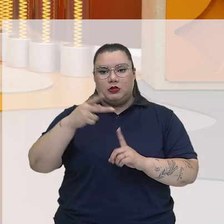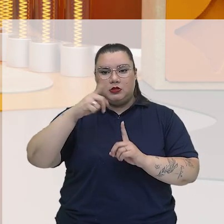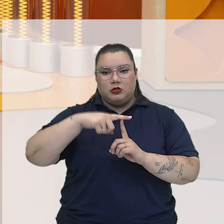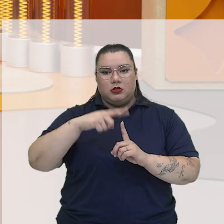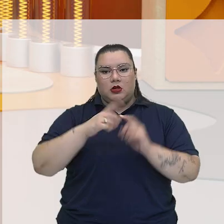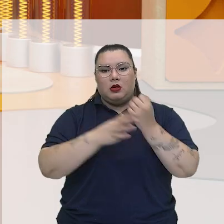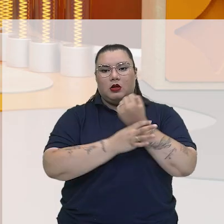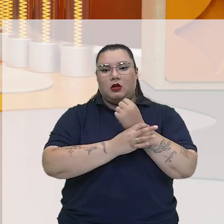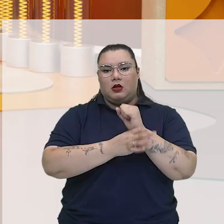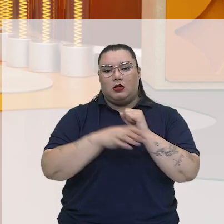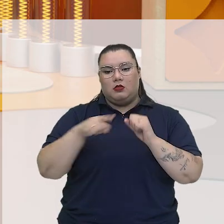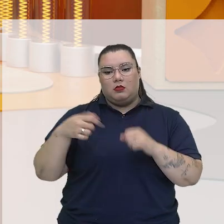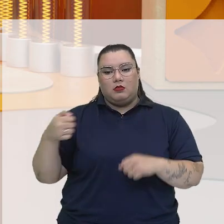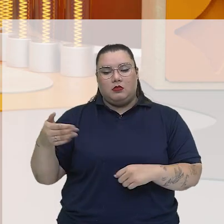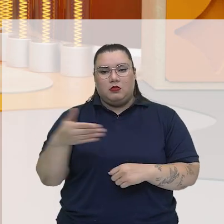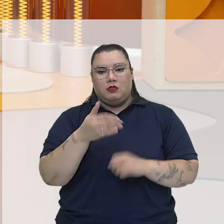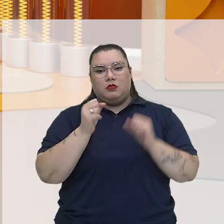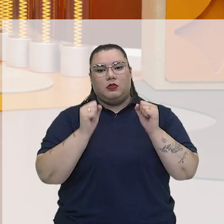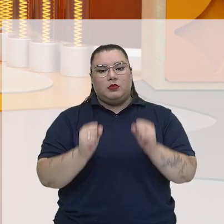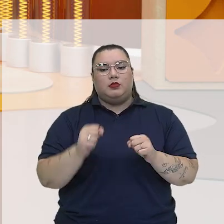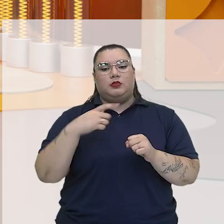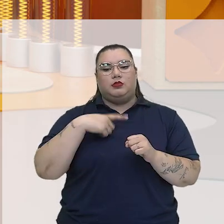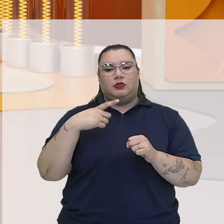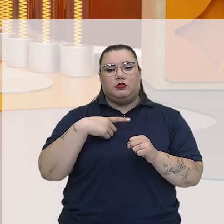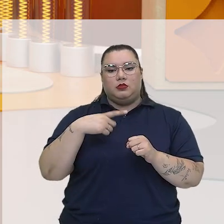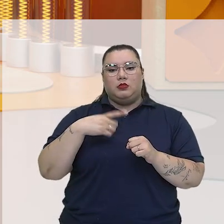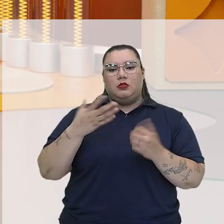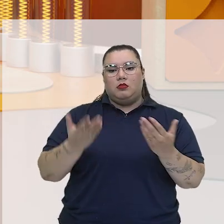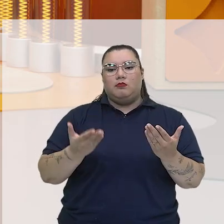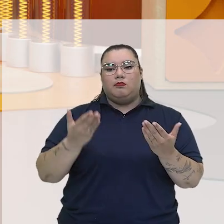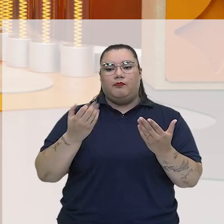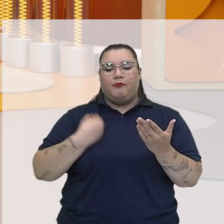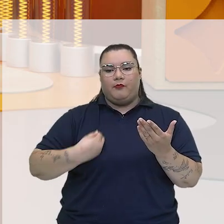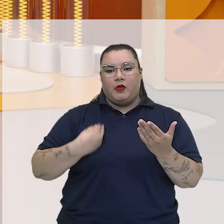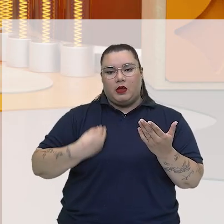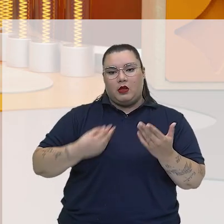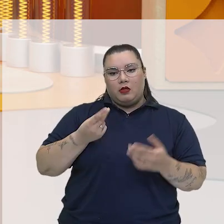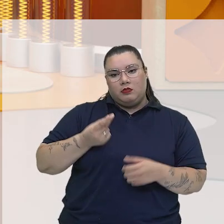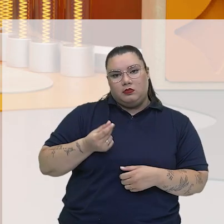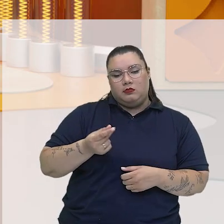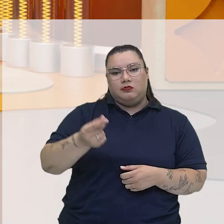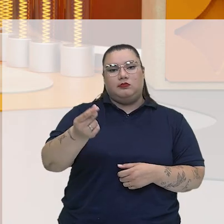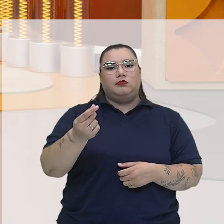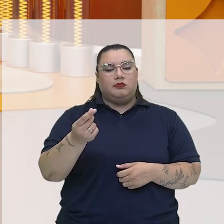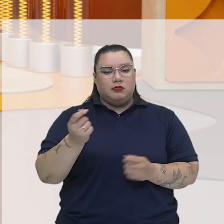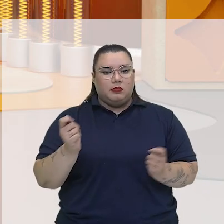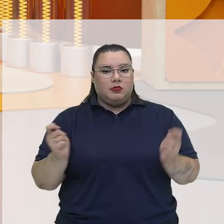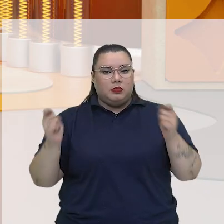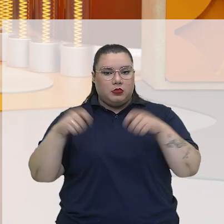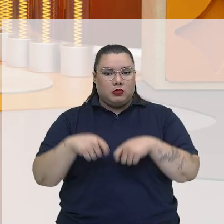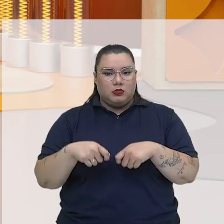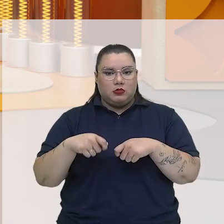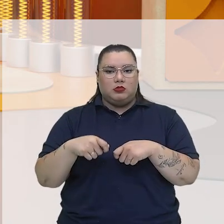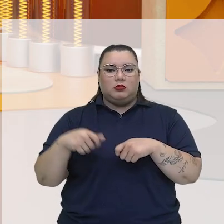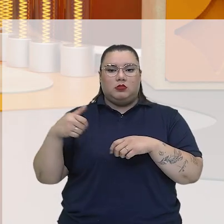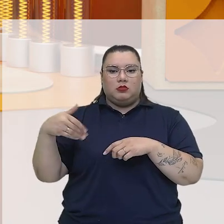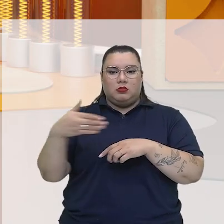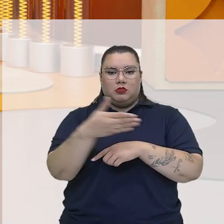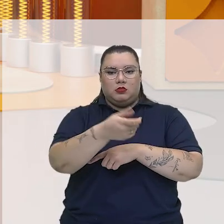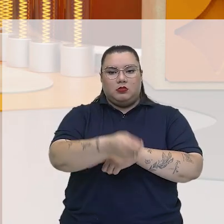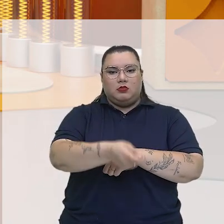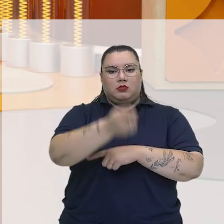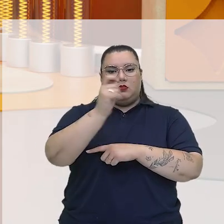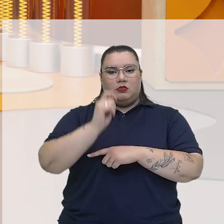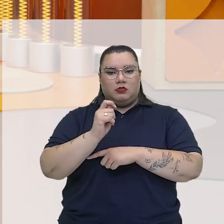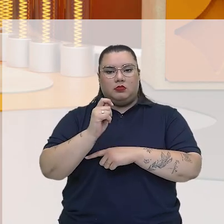e garantindo que aqueles peixes possam chegar a uma idade maior, ou seja, a idade adulta, e aí sim ser